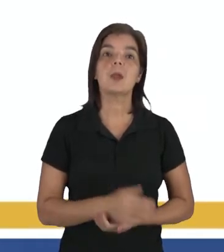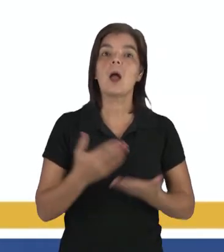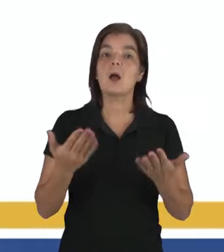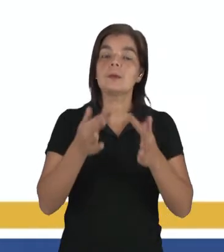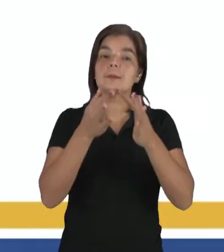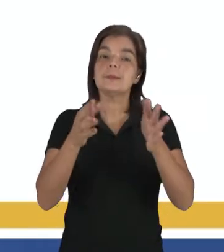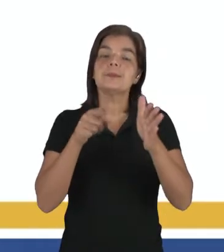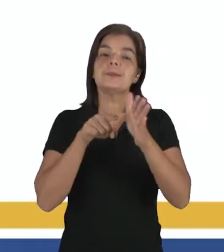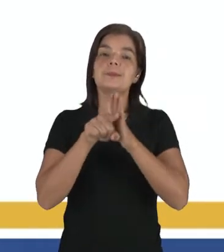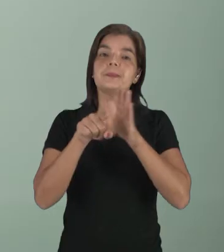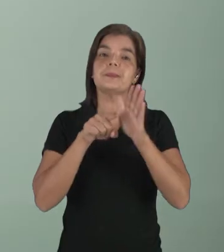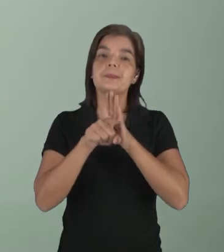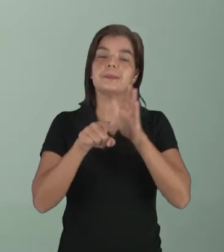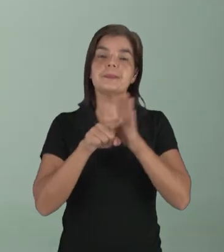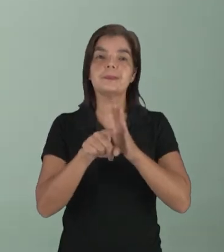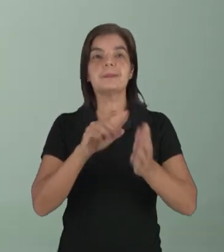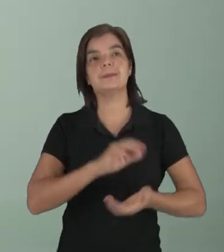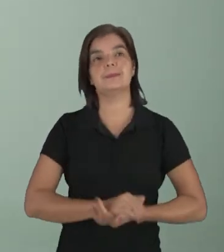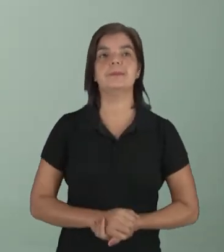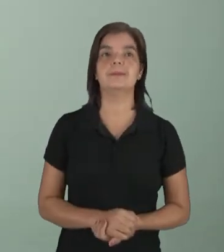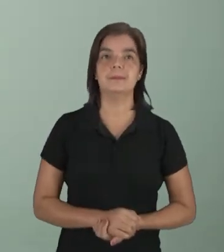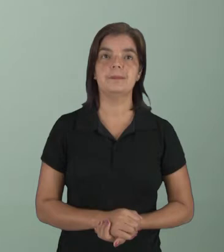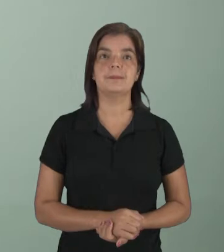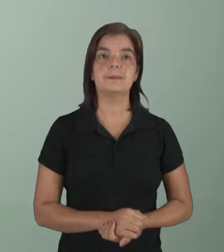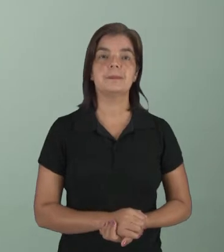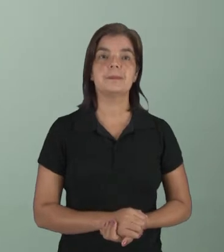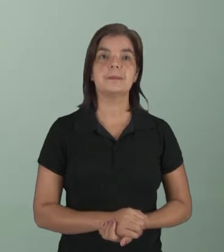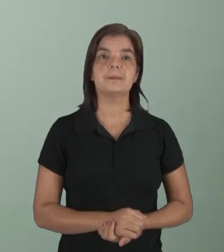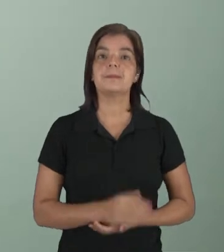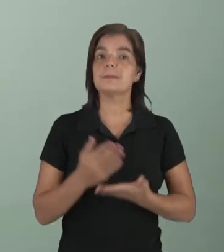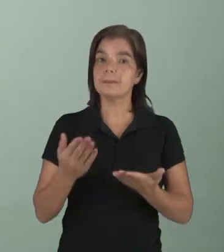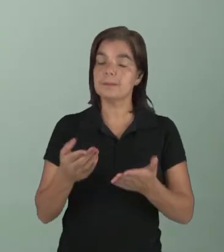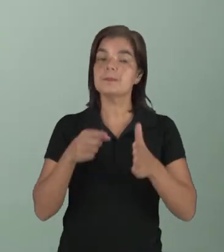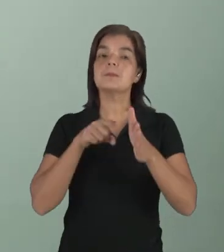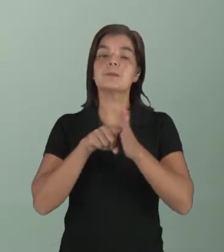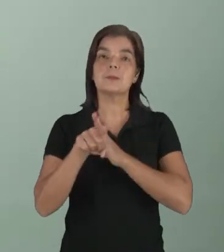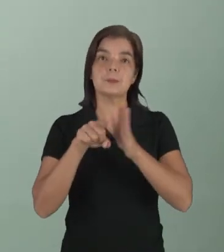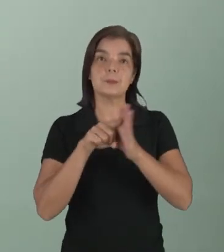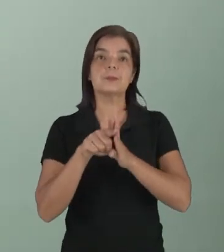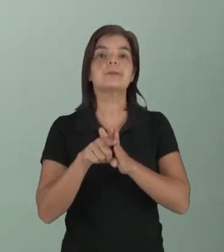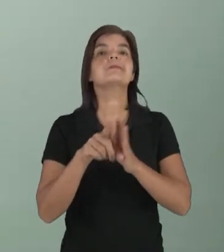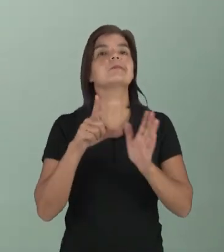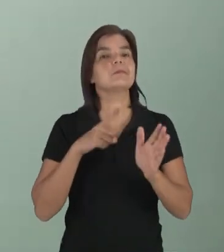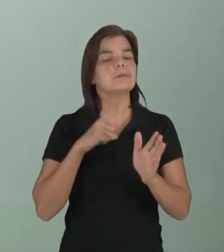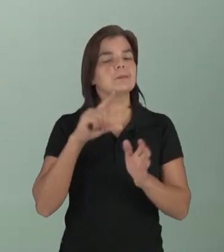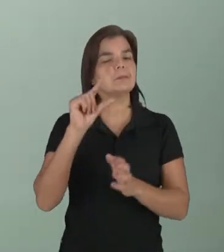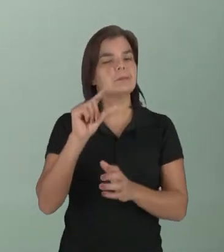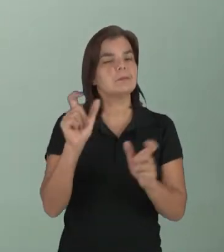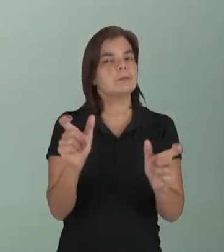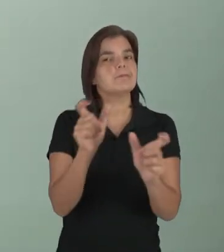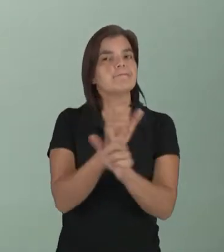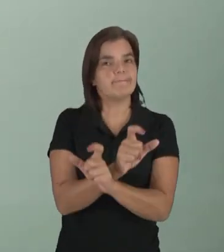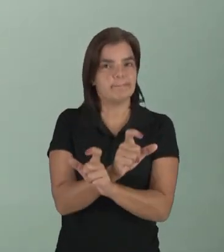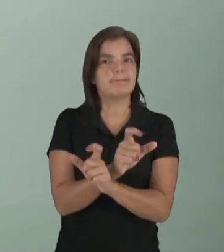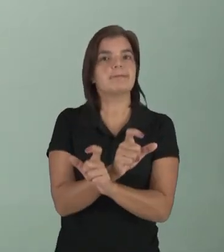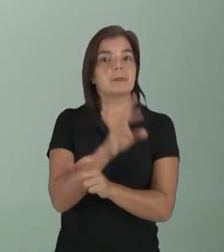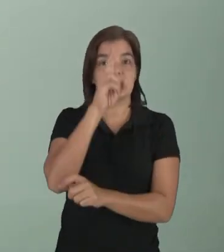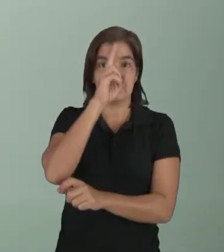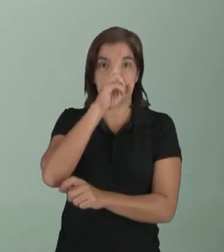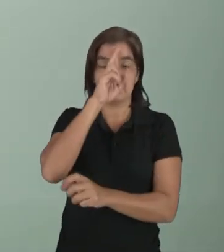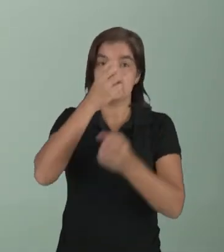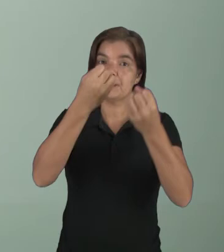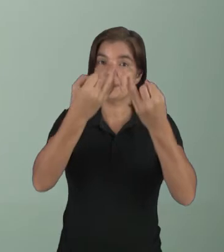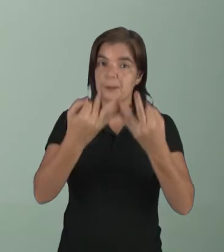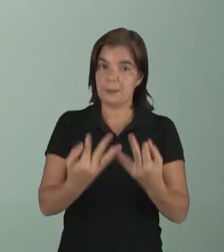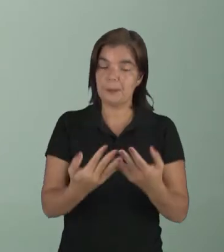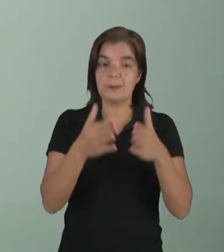Alright, vamos falar agora um pouquinho sobre a forma interrogativa. Bom, na forma interrogativa vai ter uma pequena mudança, pessoal. Lembra que a gente